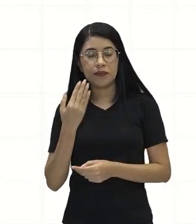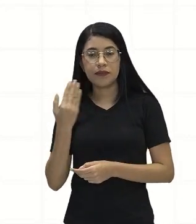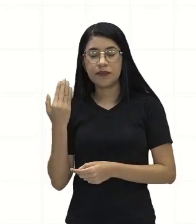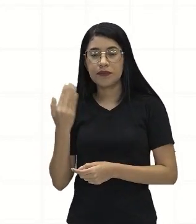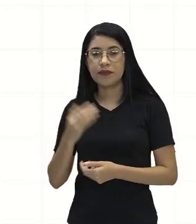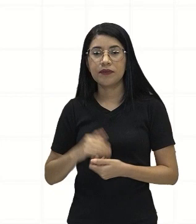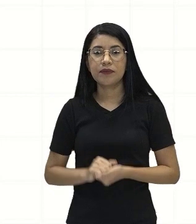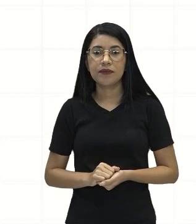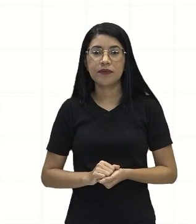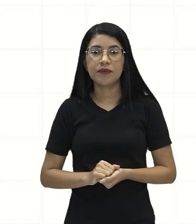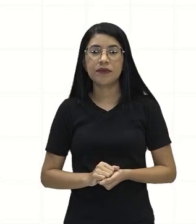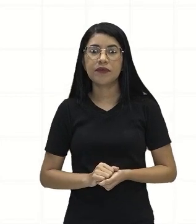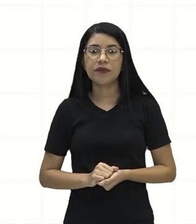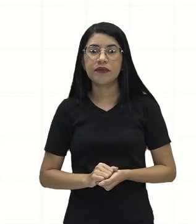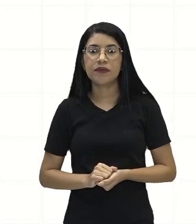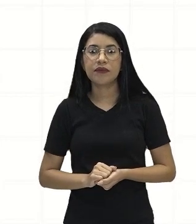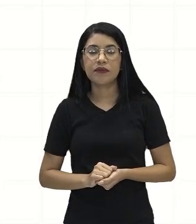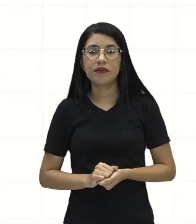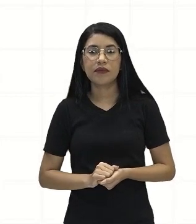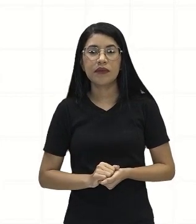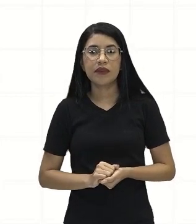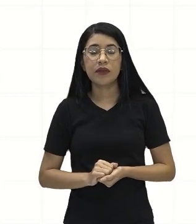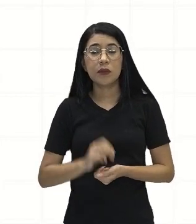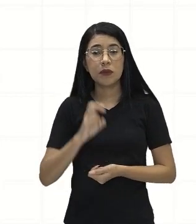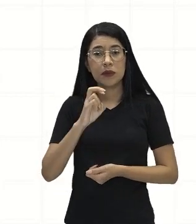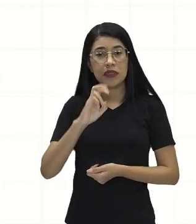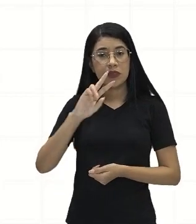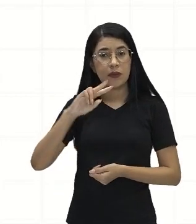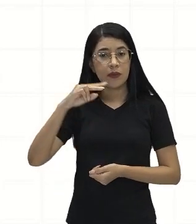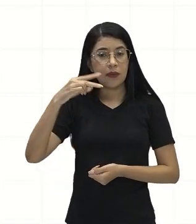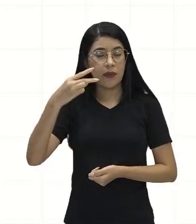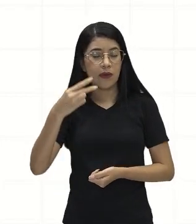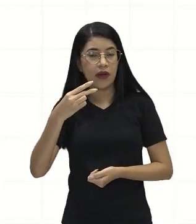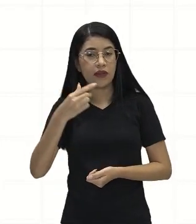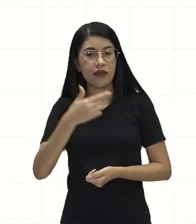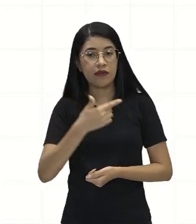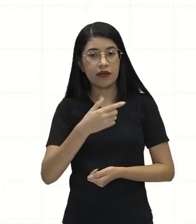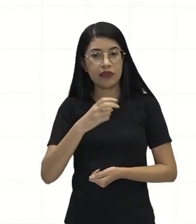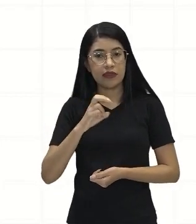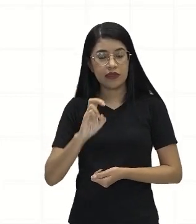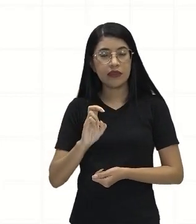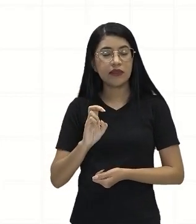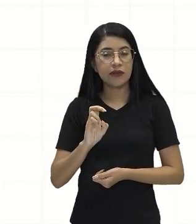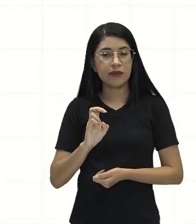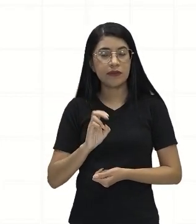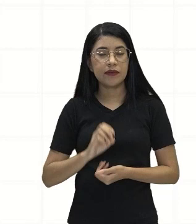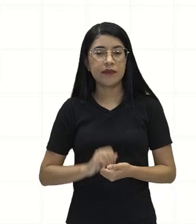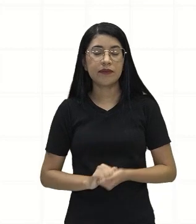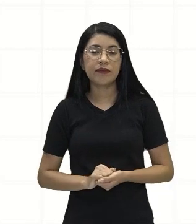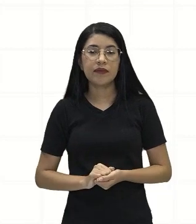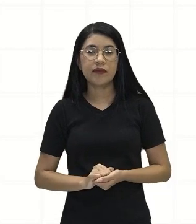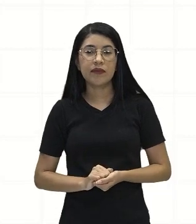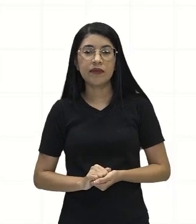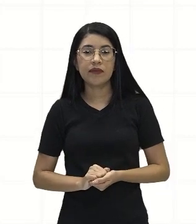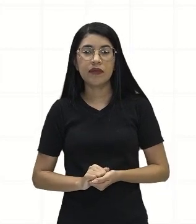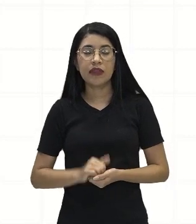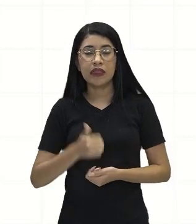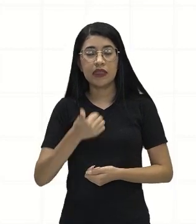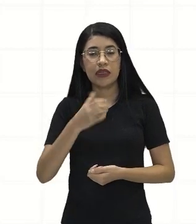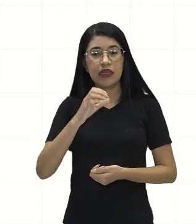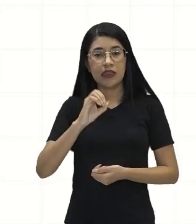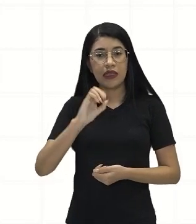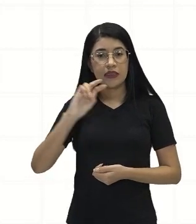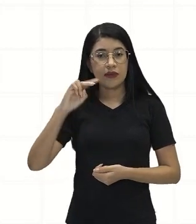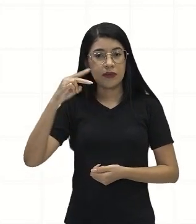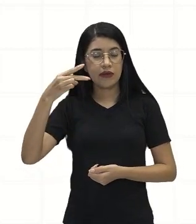ó, 5 ao quadrado vai me dar 25, não é verdade? E 10 ao quadrado vai